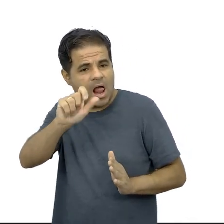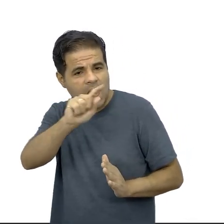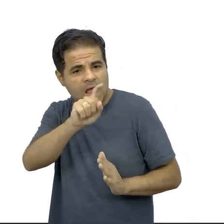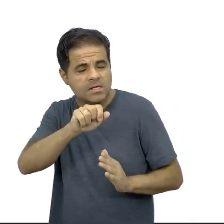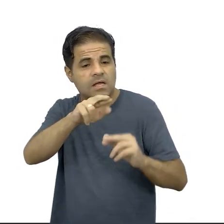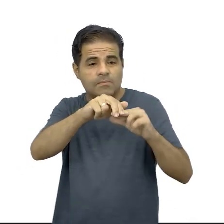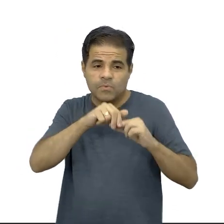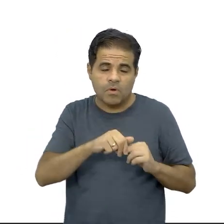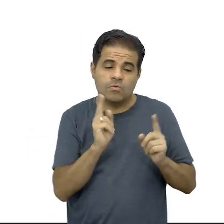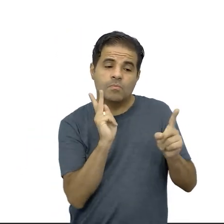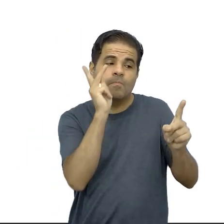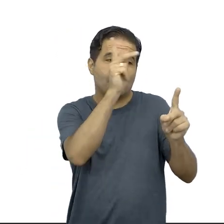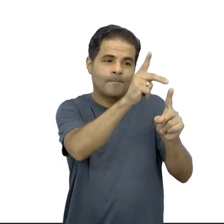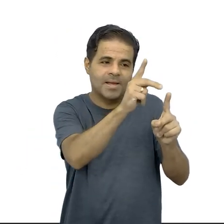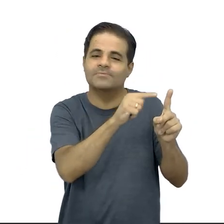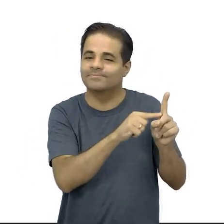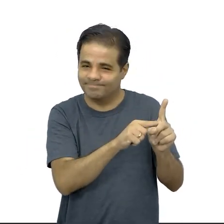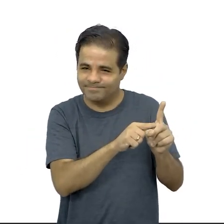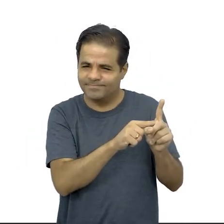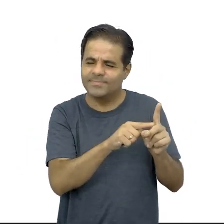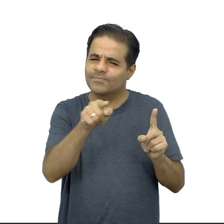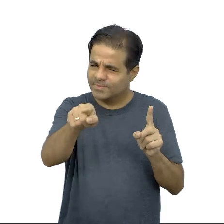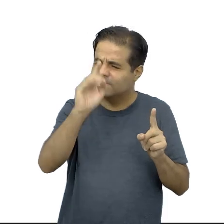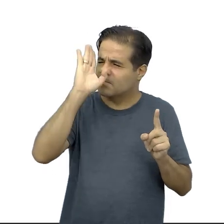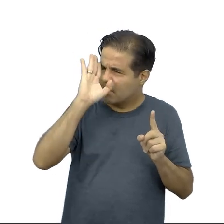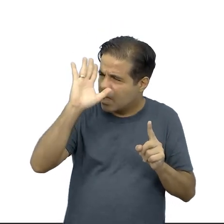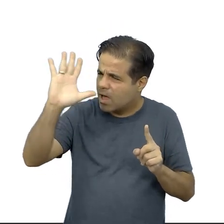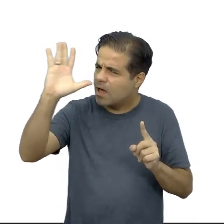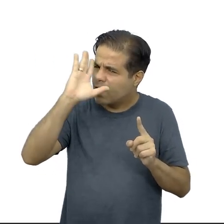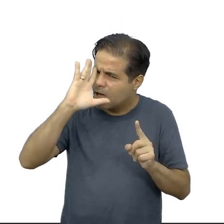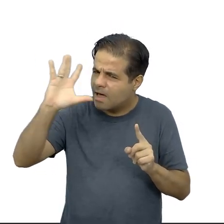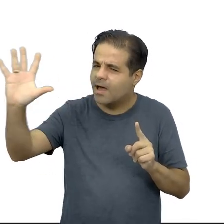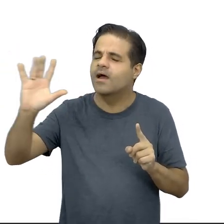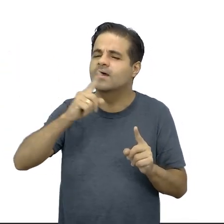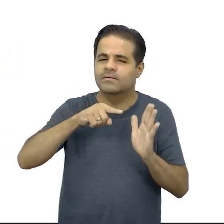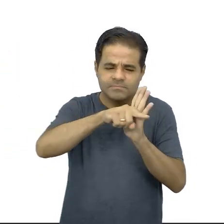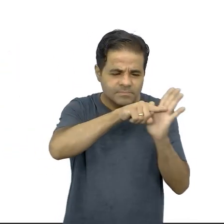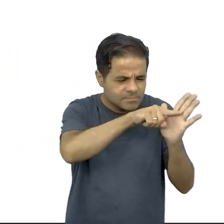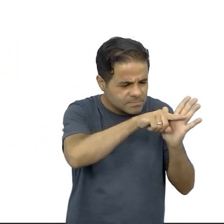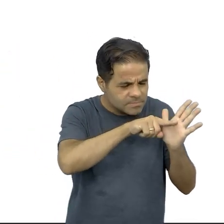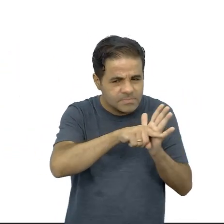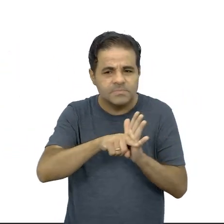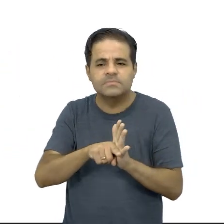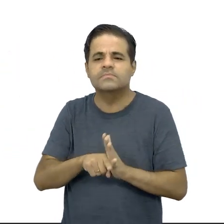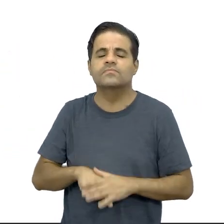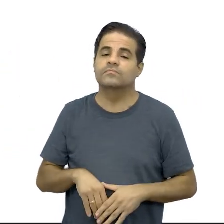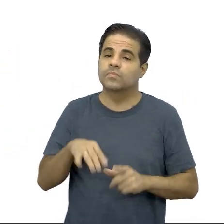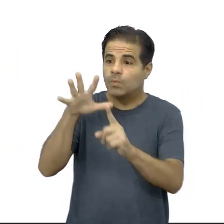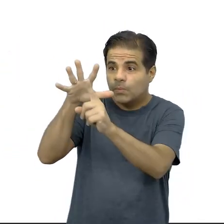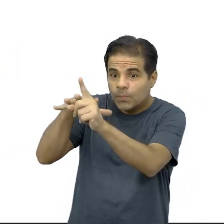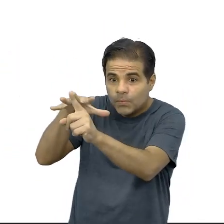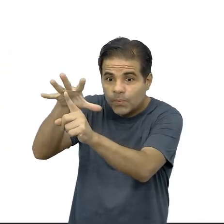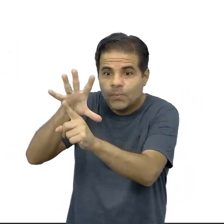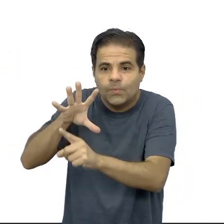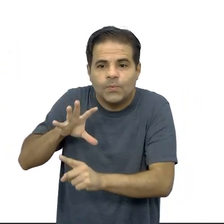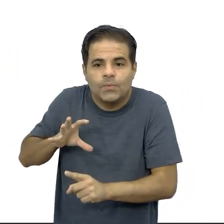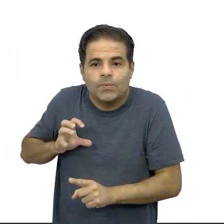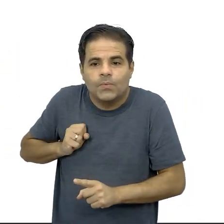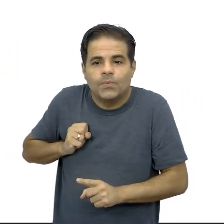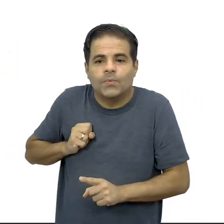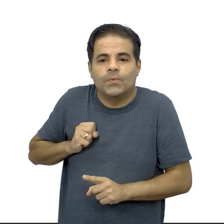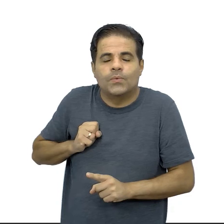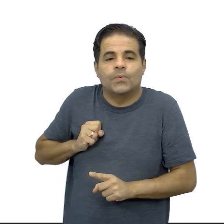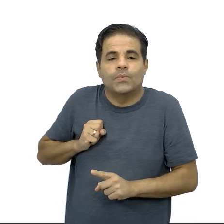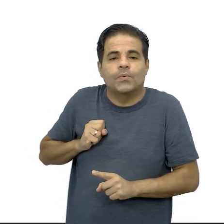homenagem ao personagem. Então, você já deve imaginar também que essa equipe de pesquisadores era muito fã dos livros, não é mesmo?